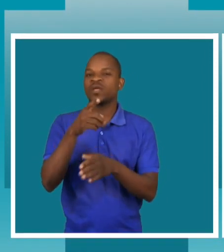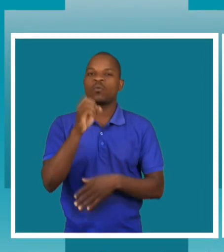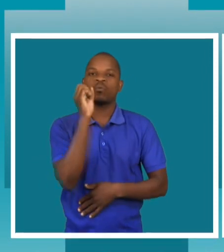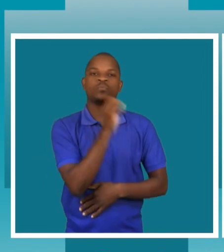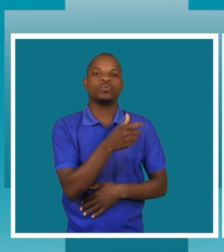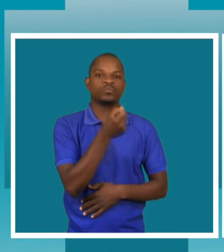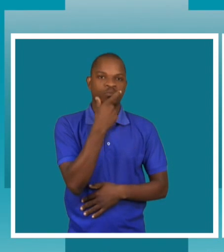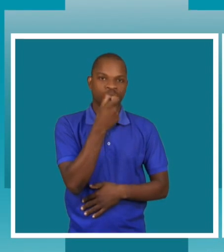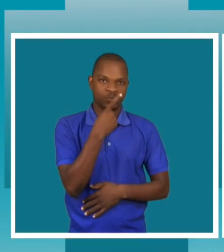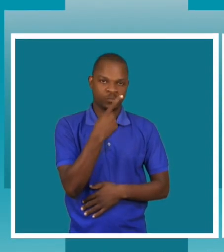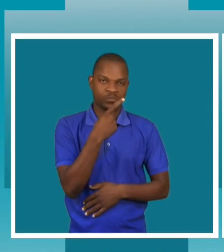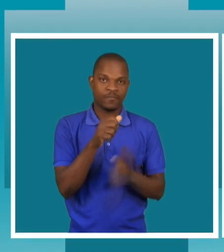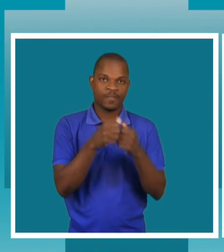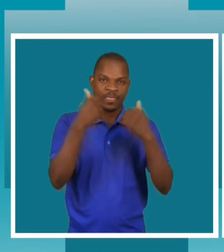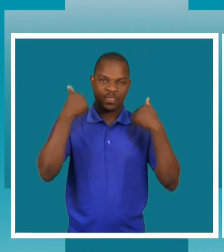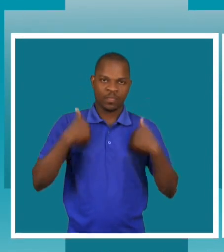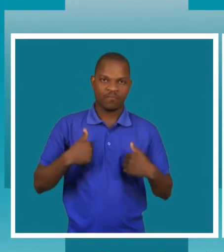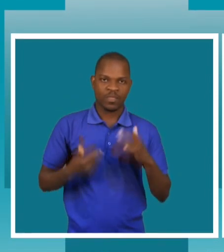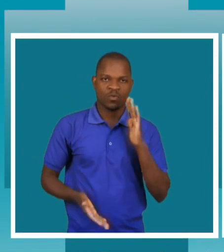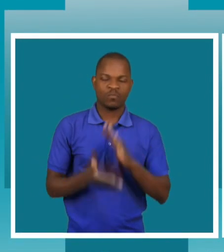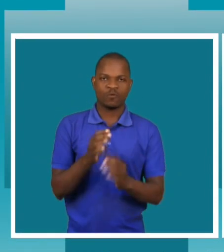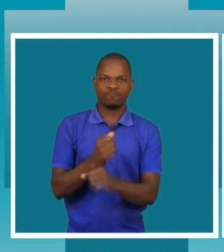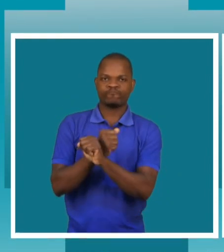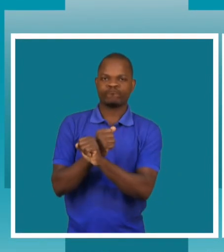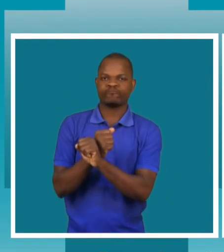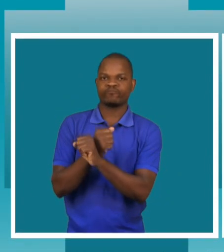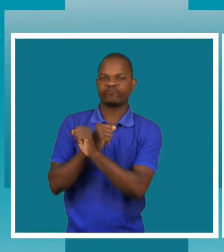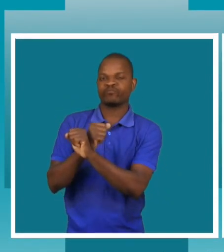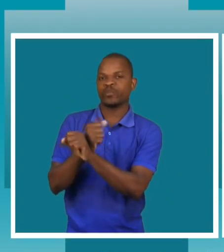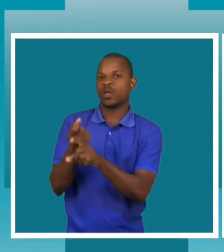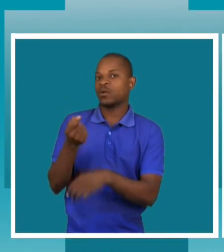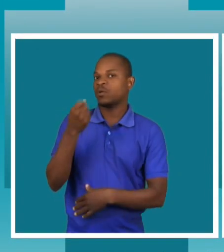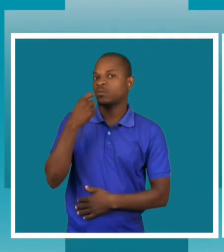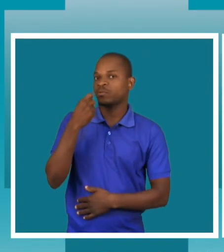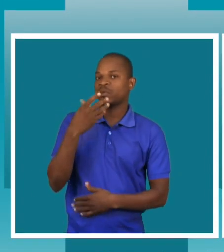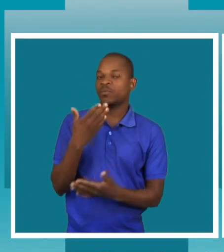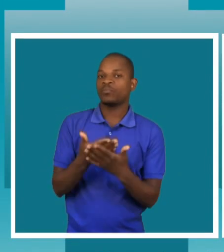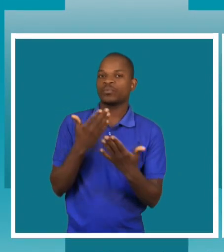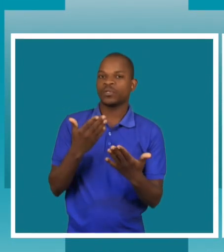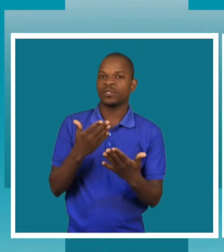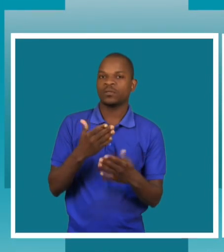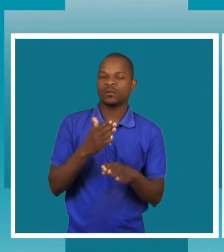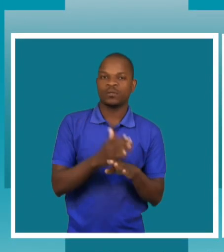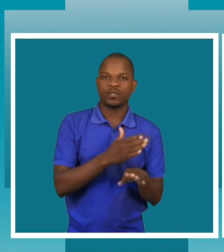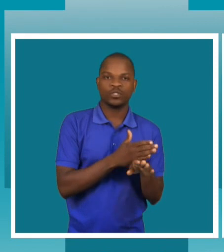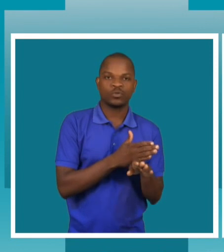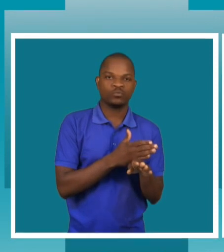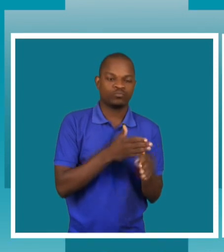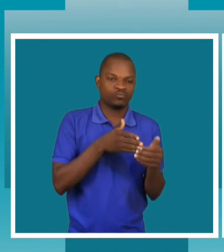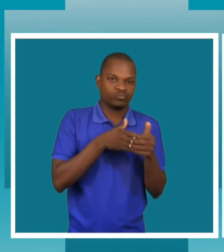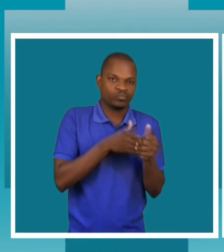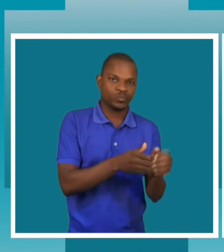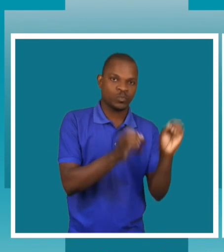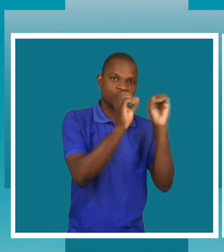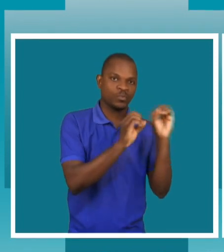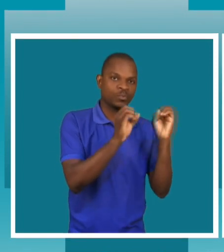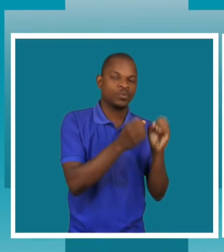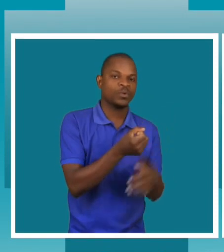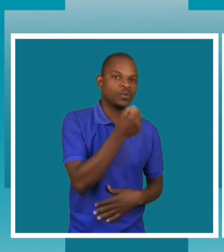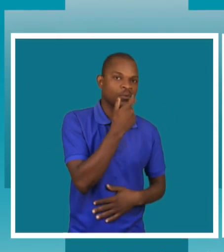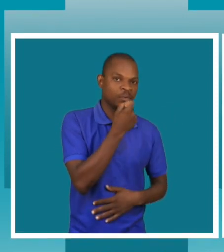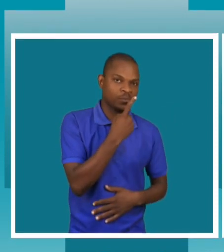deve ter comprimido. O organismo desenvolve resistência aos antibióticos quando consumimos medicamentos sem